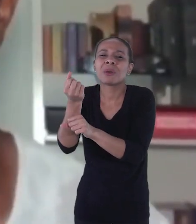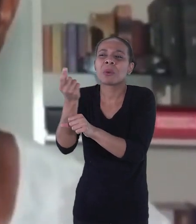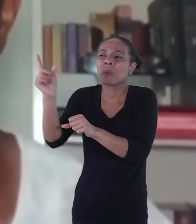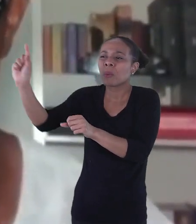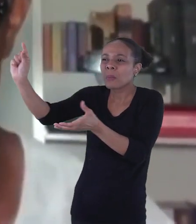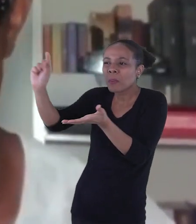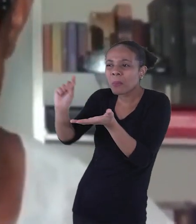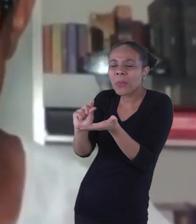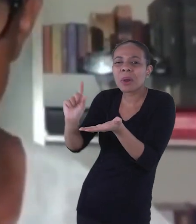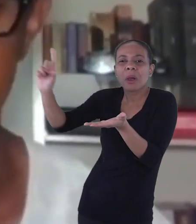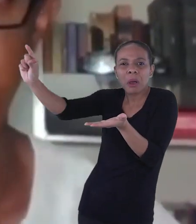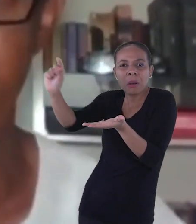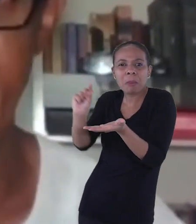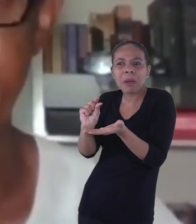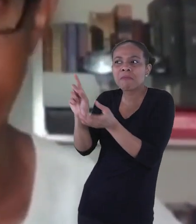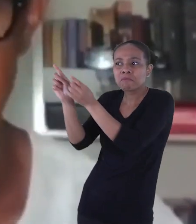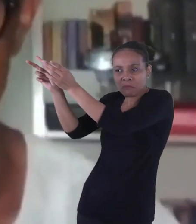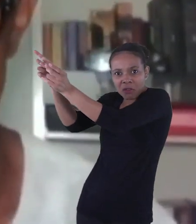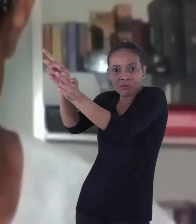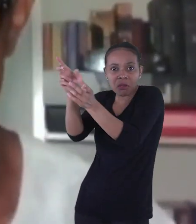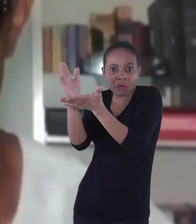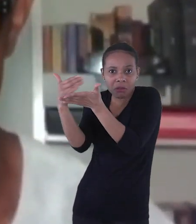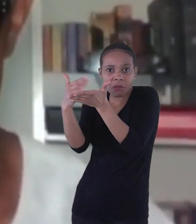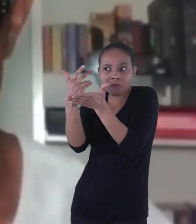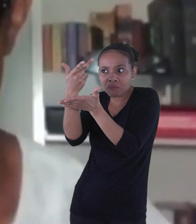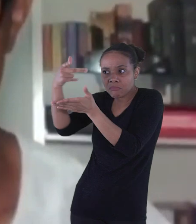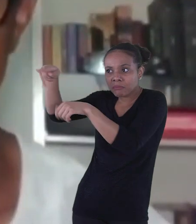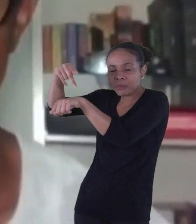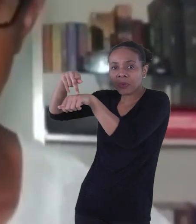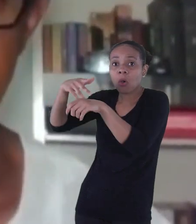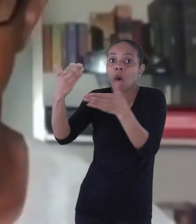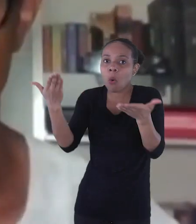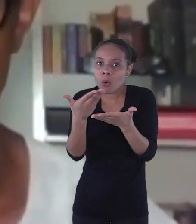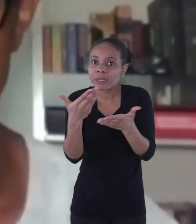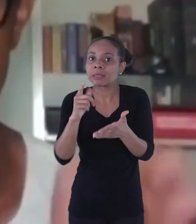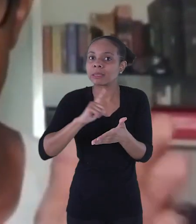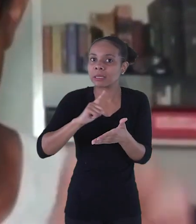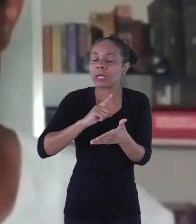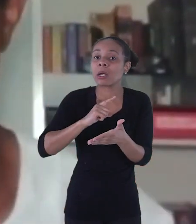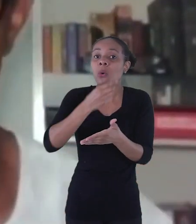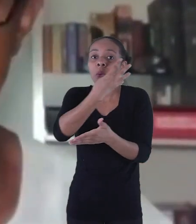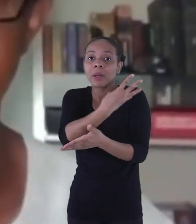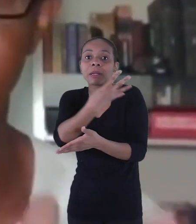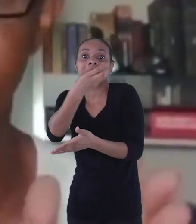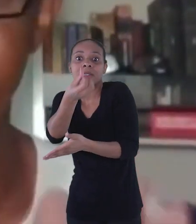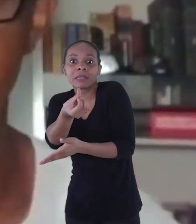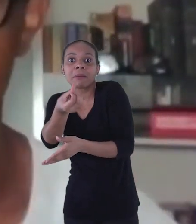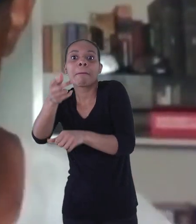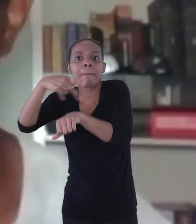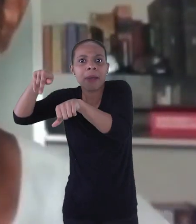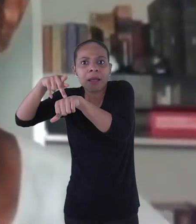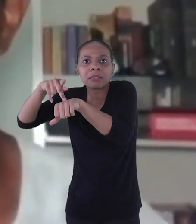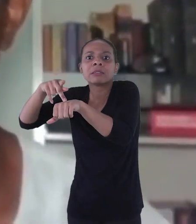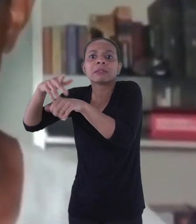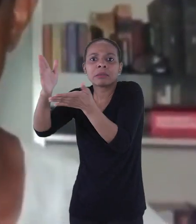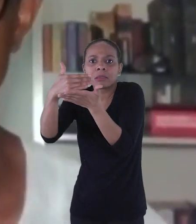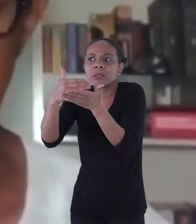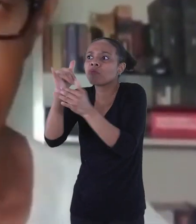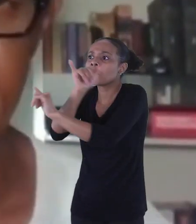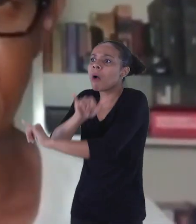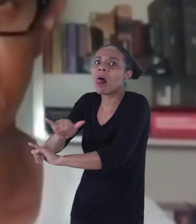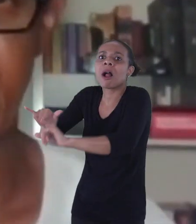está em 16 idiomas e 46 países hoje. Vendeu mais ou menos entre 4 a 5 milhões de